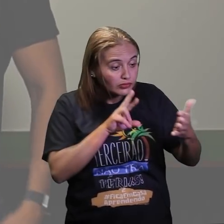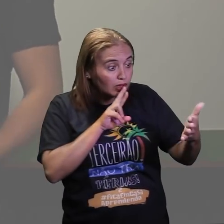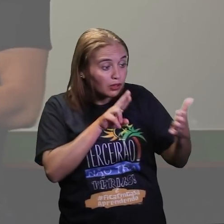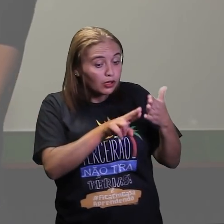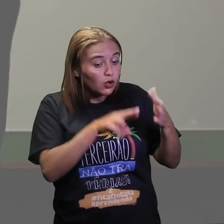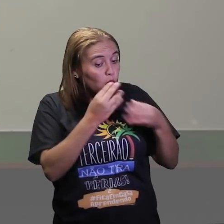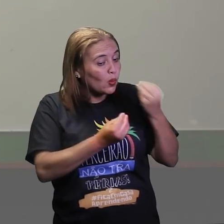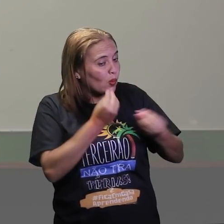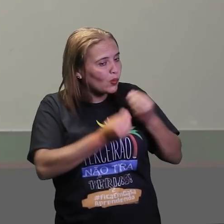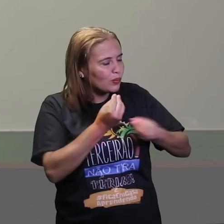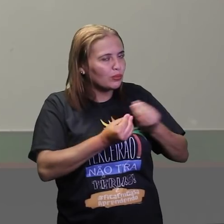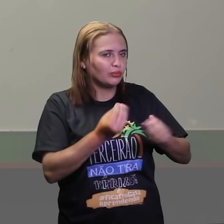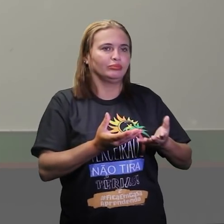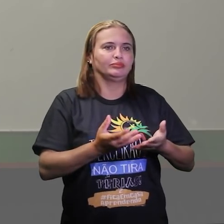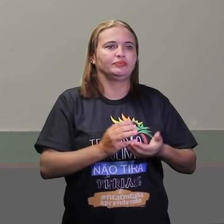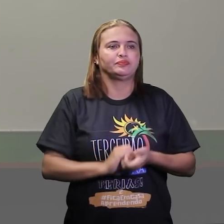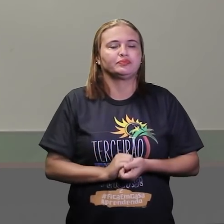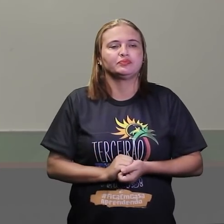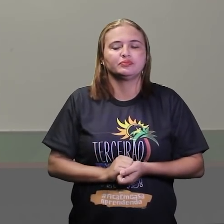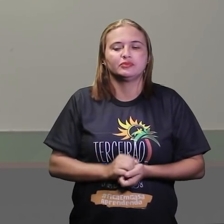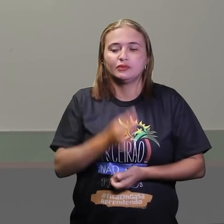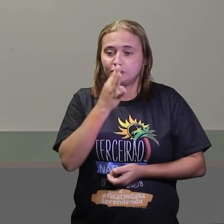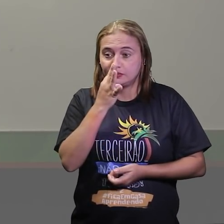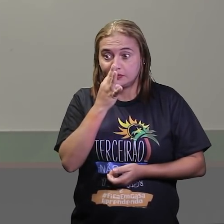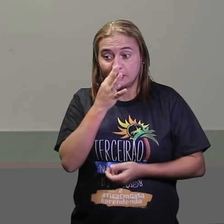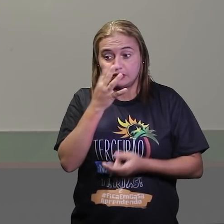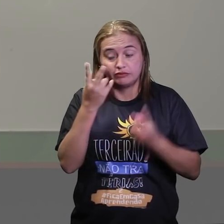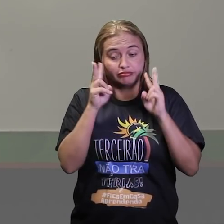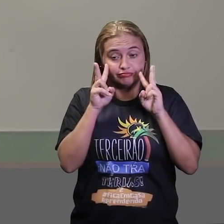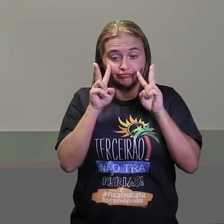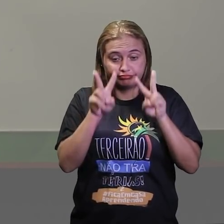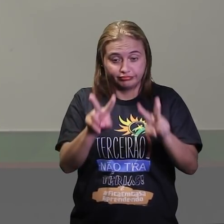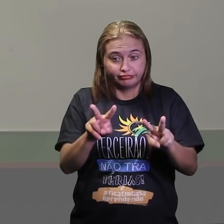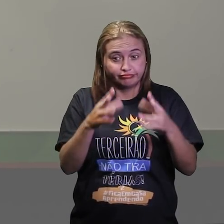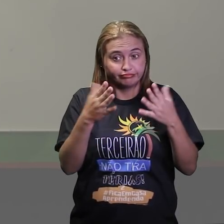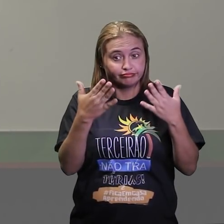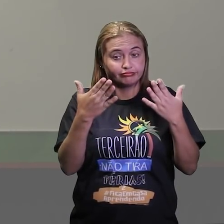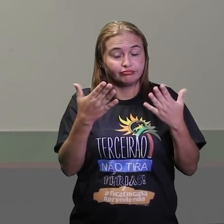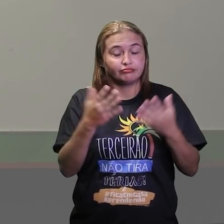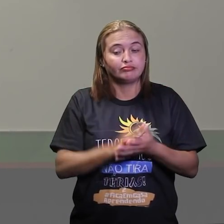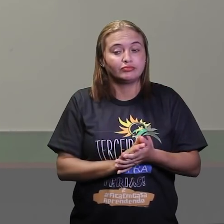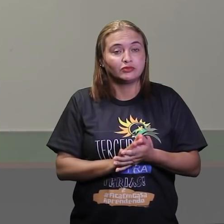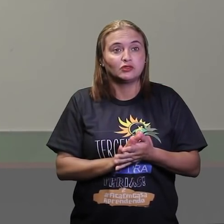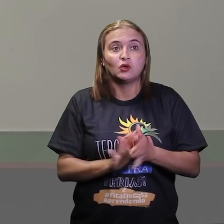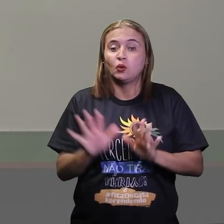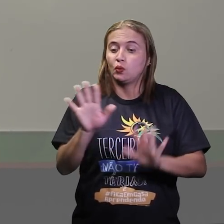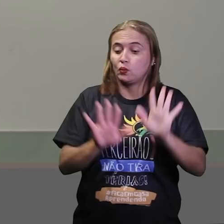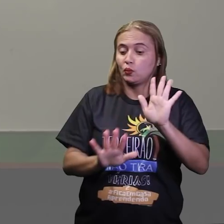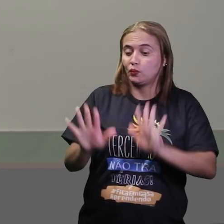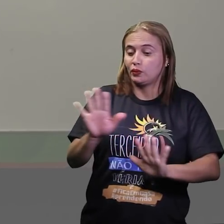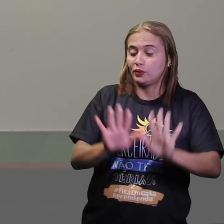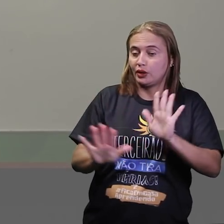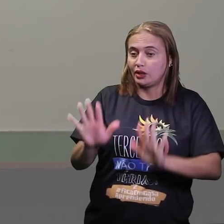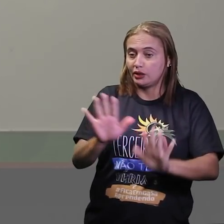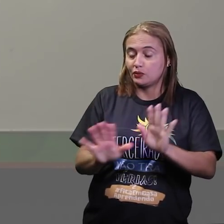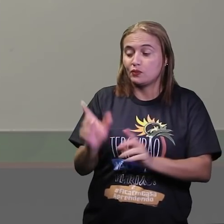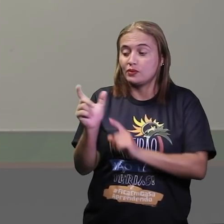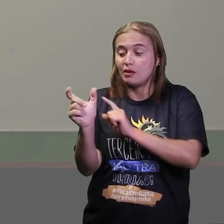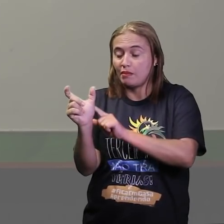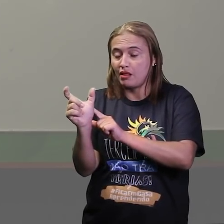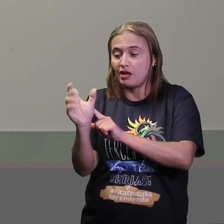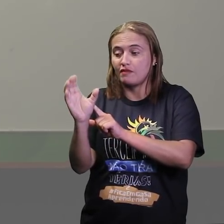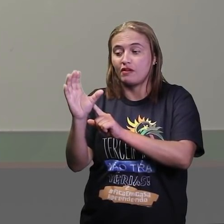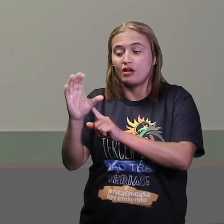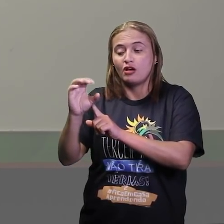Presta atenção, fazer aqui, olha, sinal vermelho, cuidado com este tema chamado contratualismo.